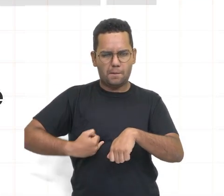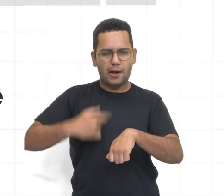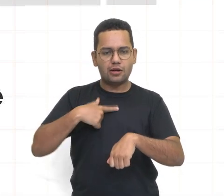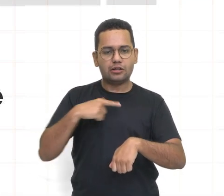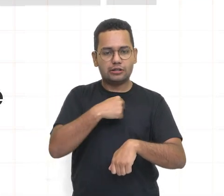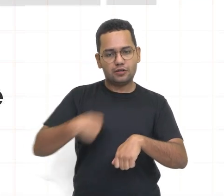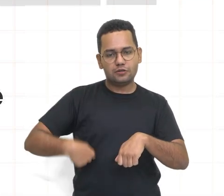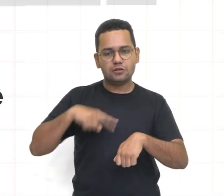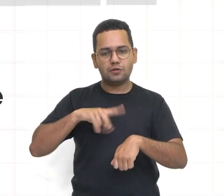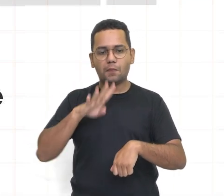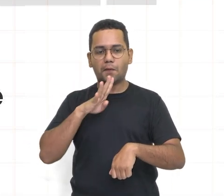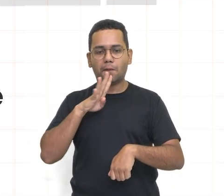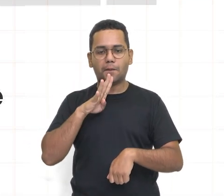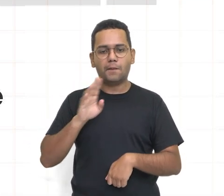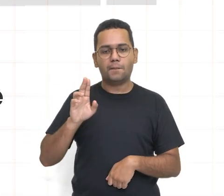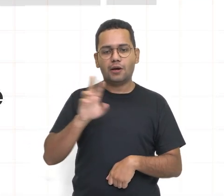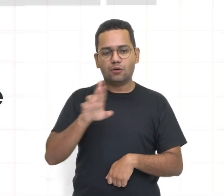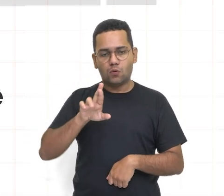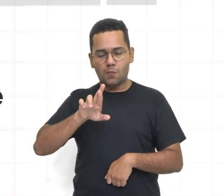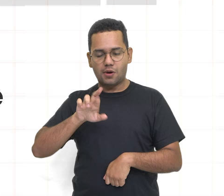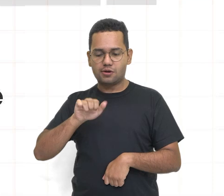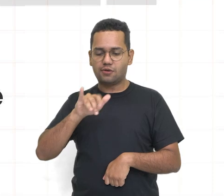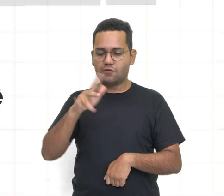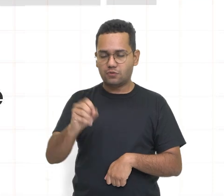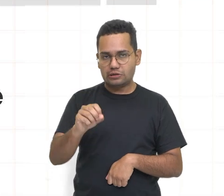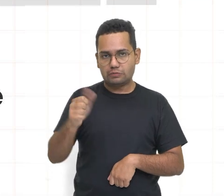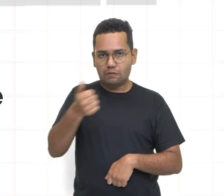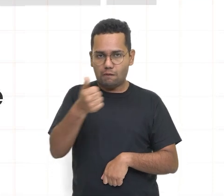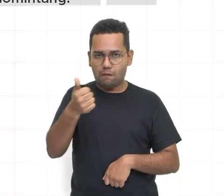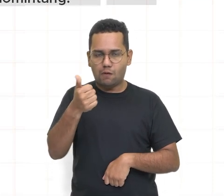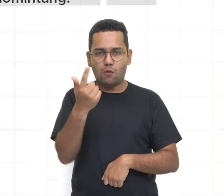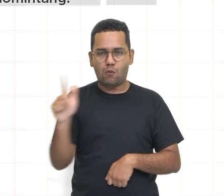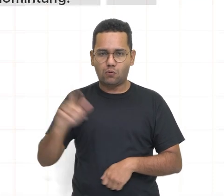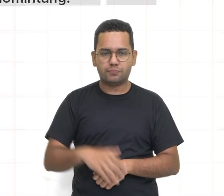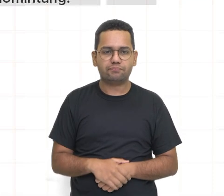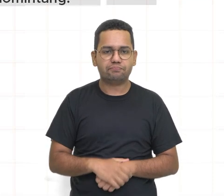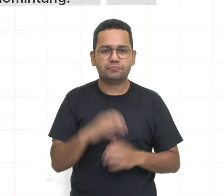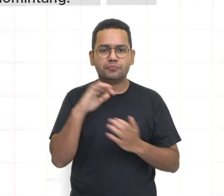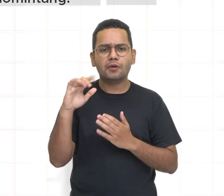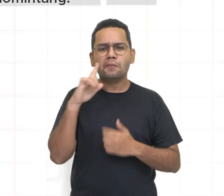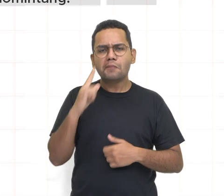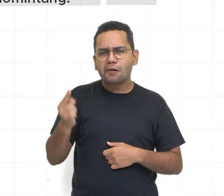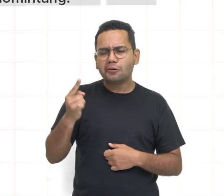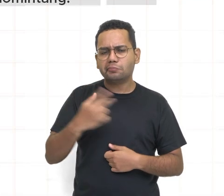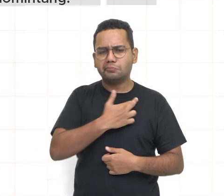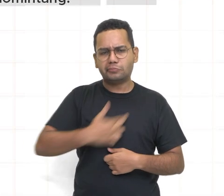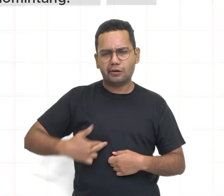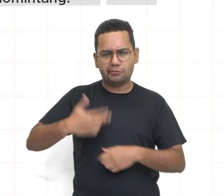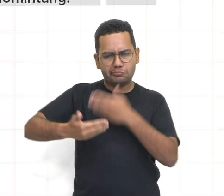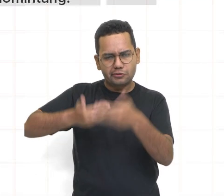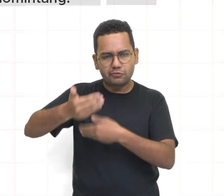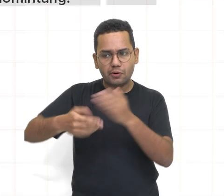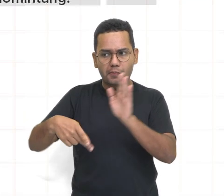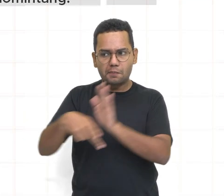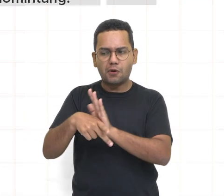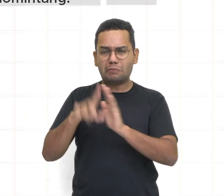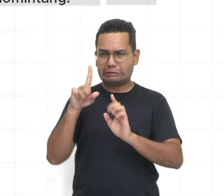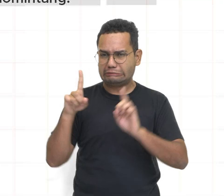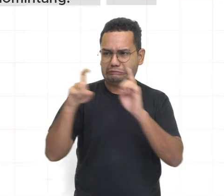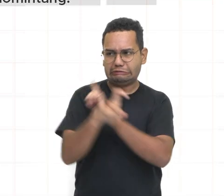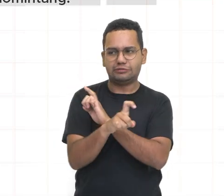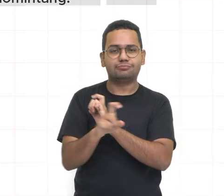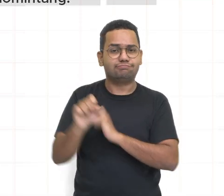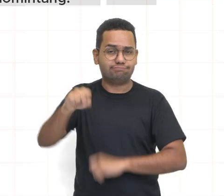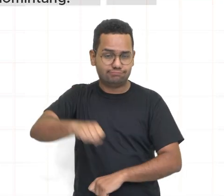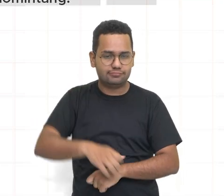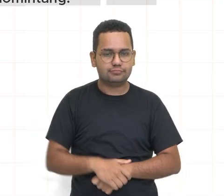de 1911 ou Revolução Xinhai. Vamos adiante com o texto, vamos lá. Os primeiros anos da República Chinesa